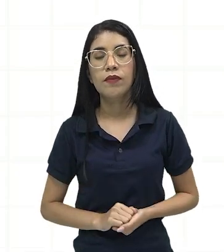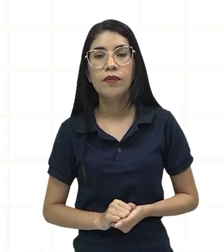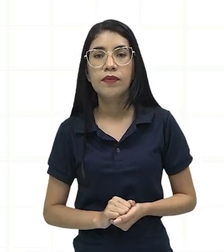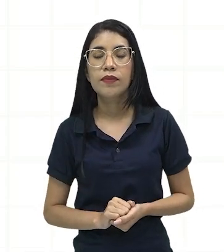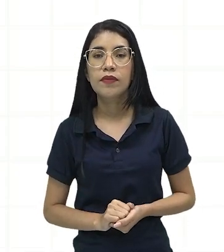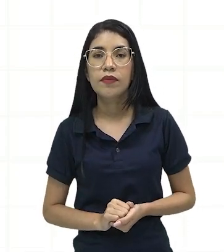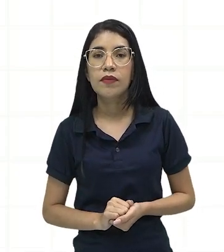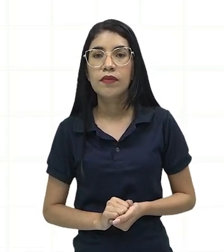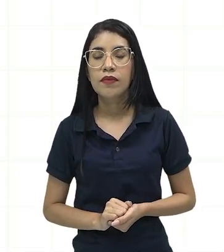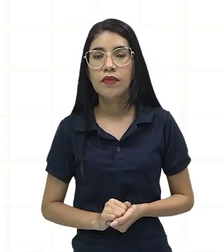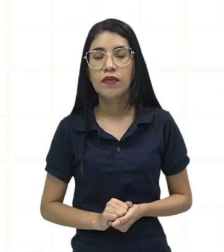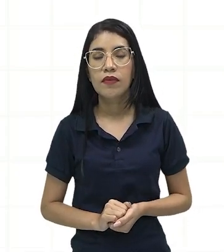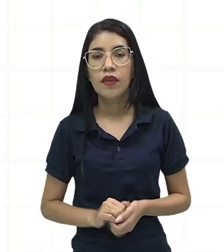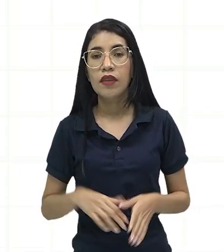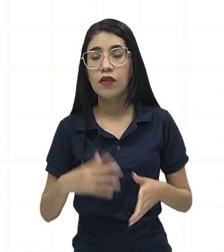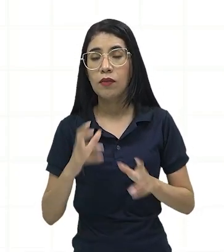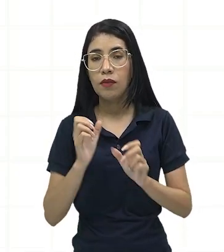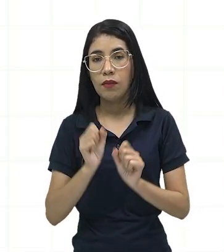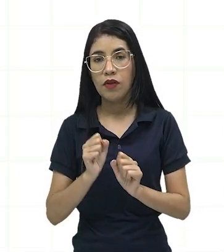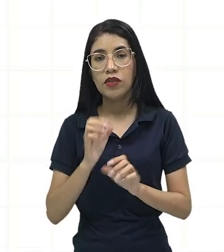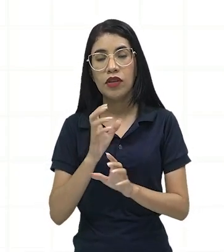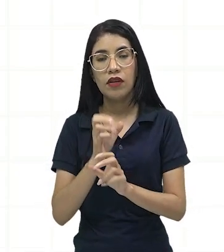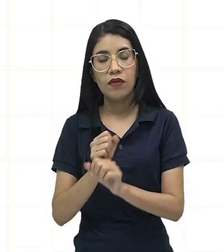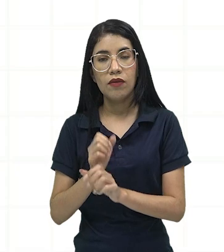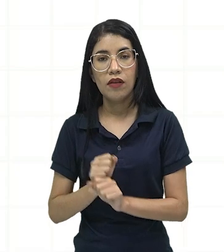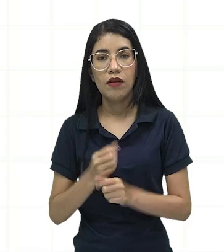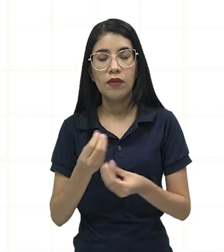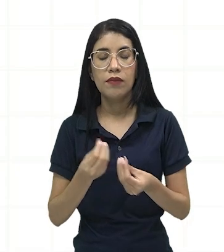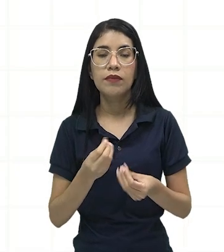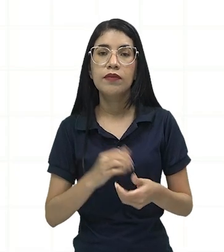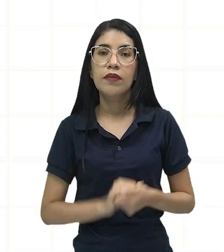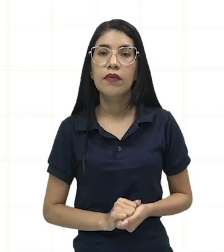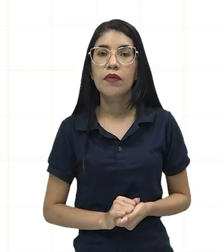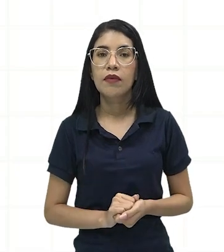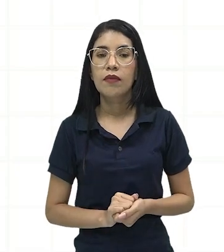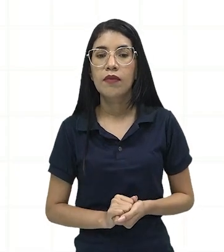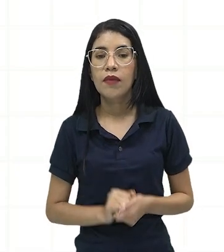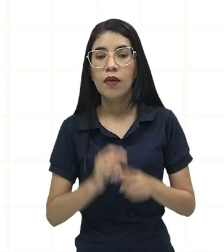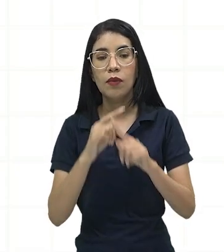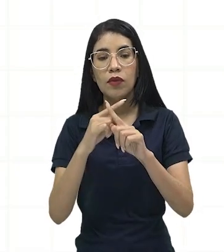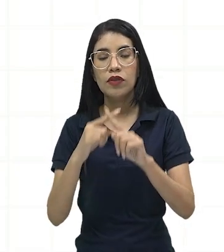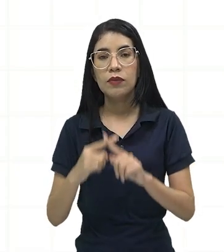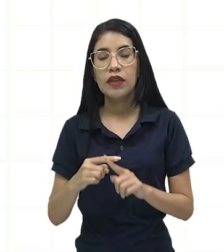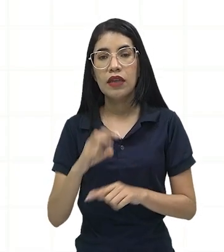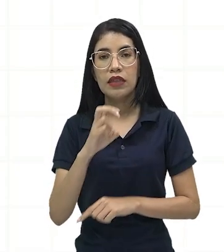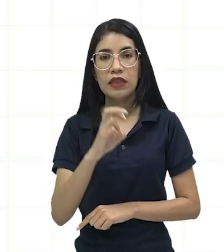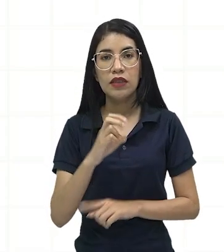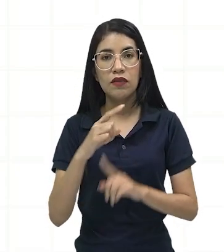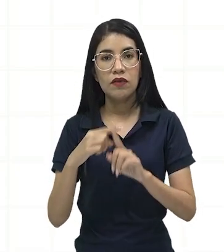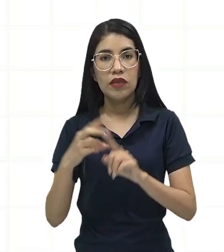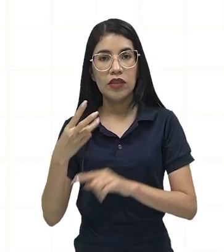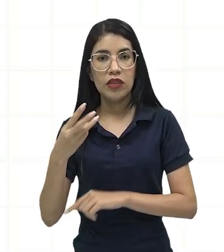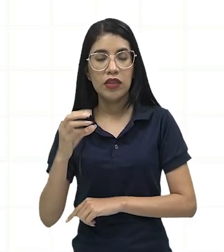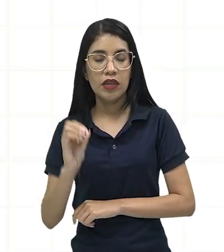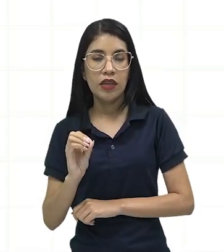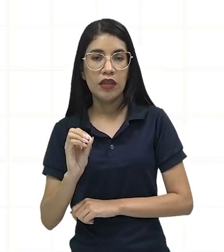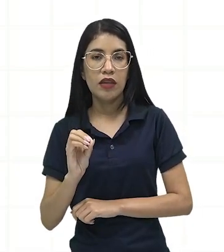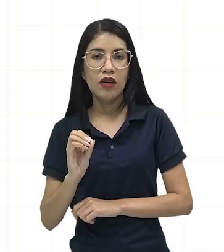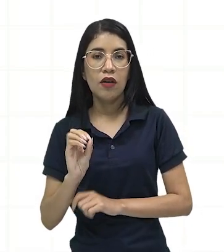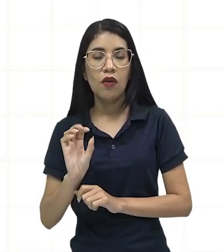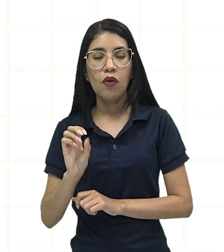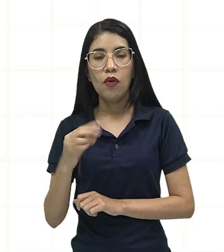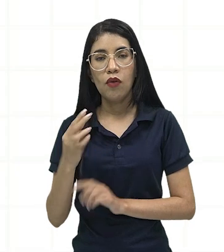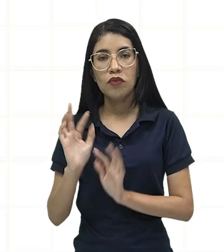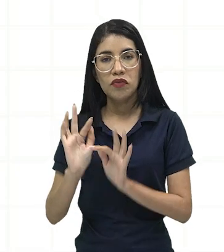você pode fazer aí essa continha, gente, multiplicando aqui primeiro, tá? Ou multiplicando no final